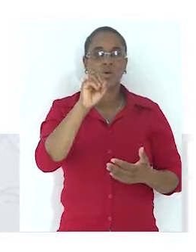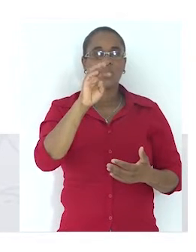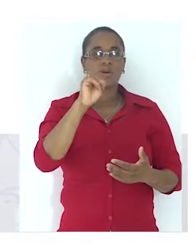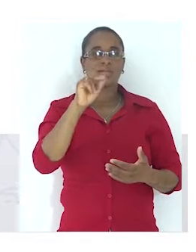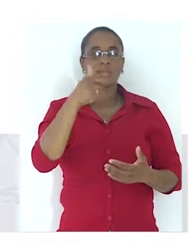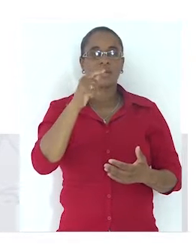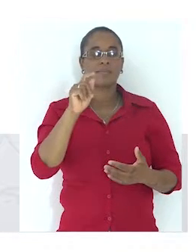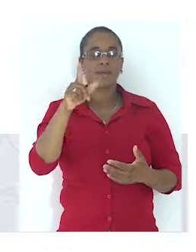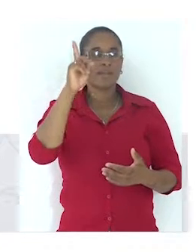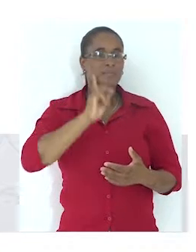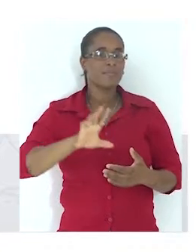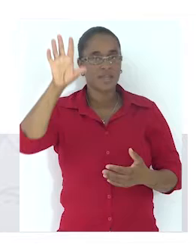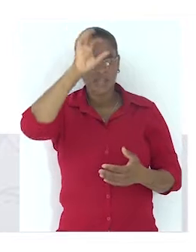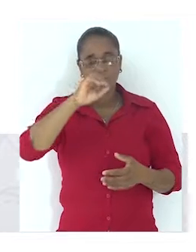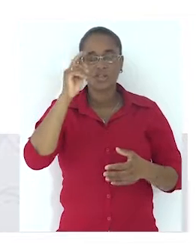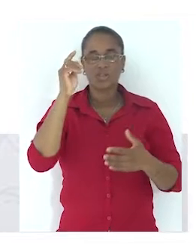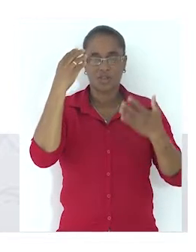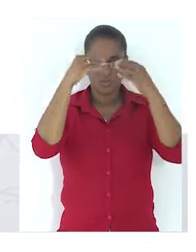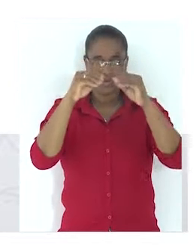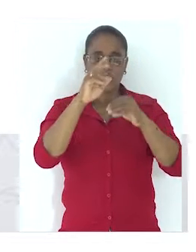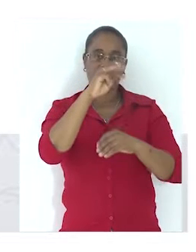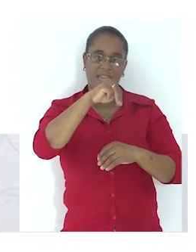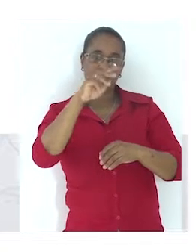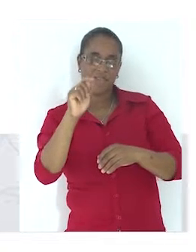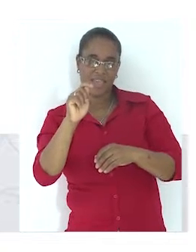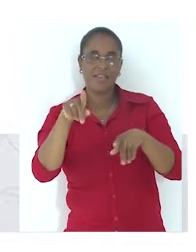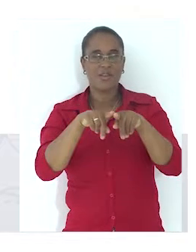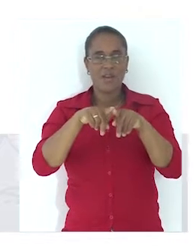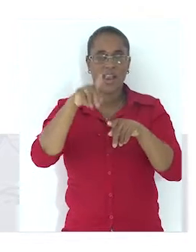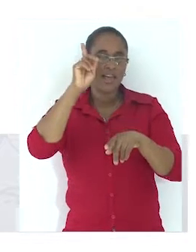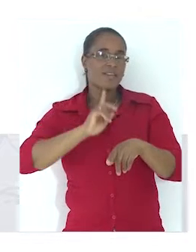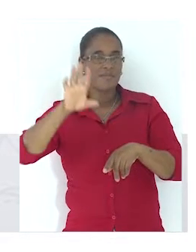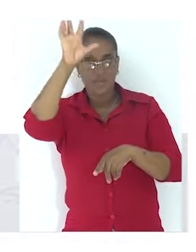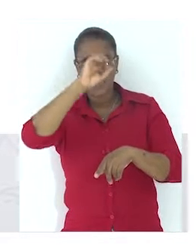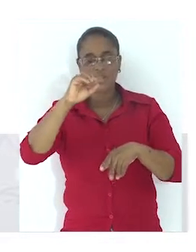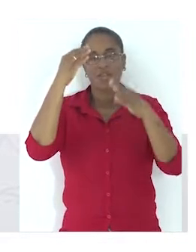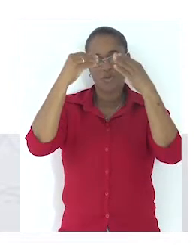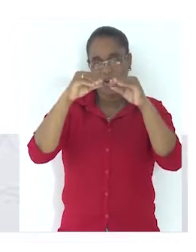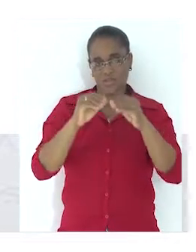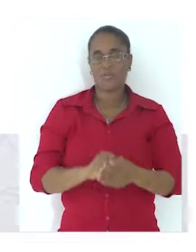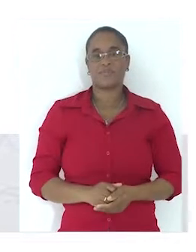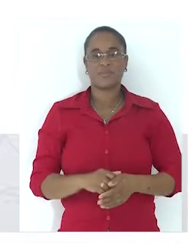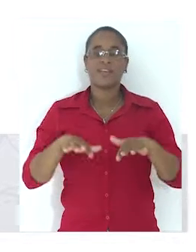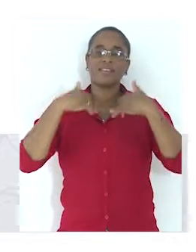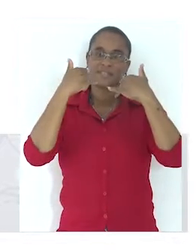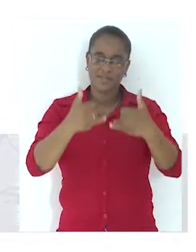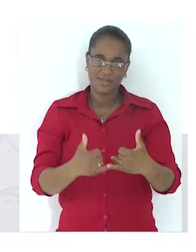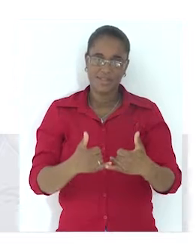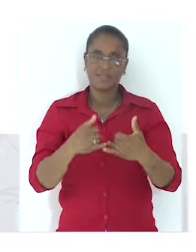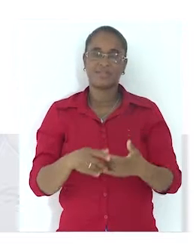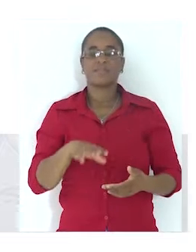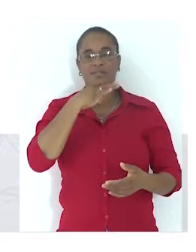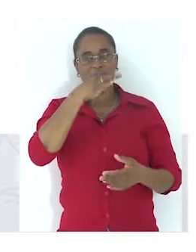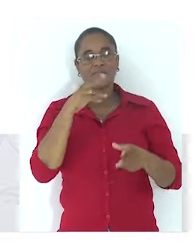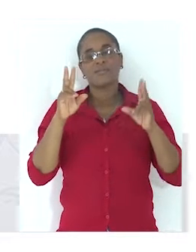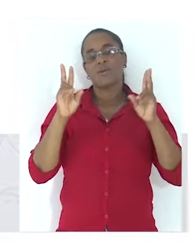Educação. ME significa Ministra da Educação. A seguir, Menciona o tema, assunto abordado